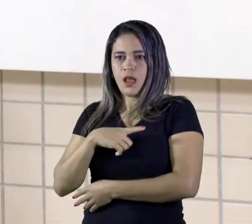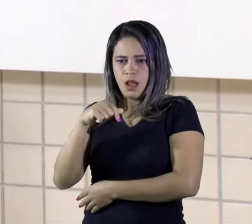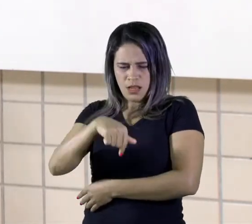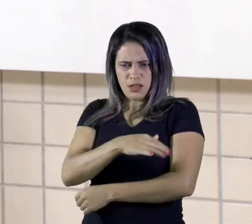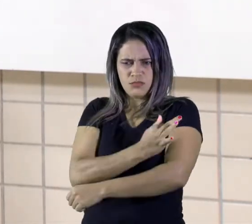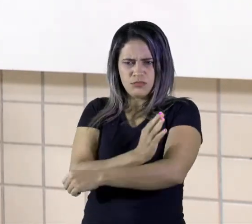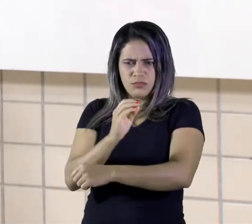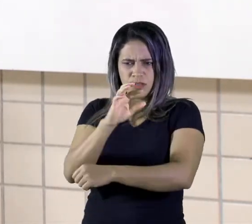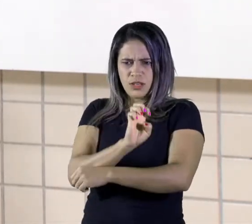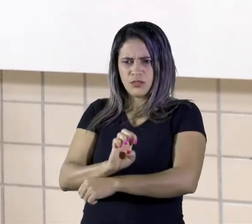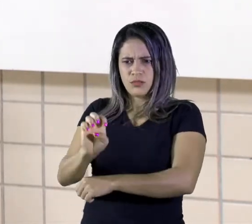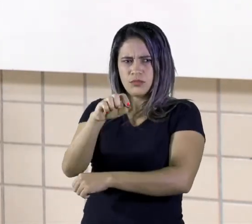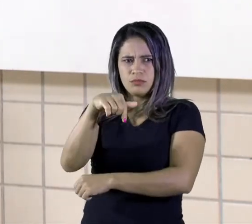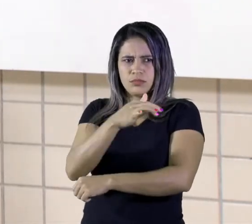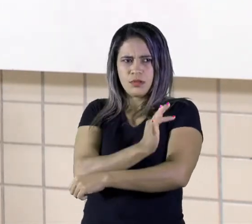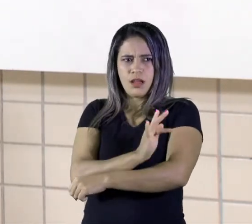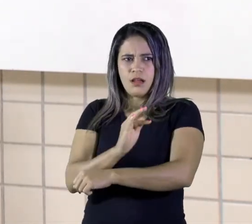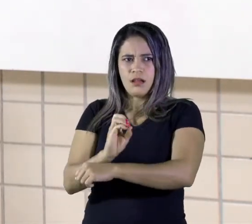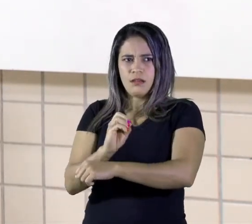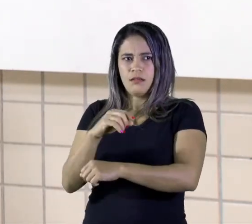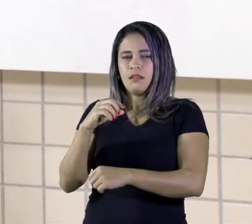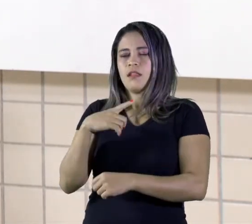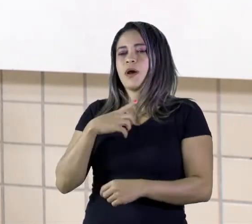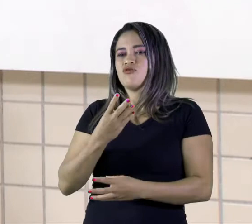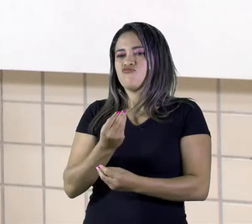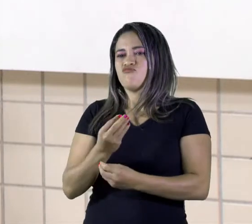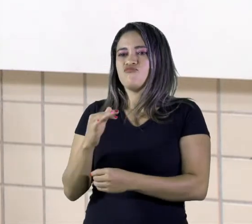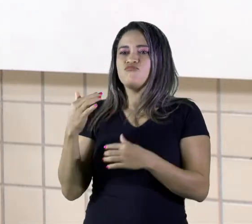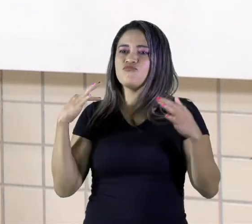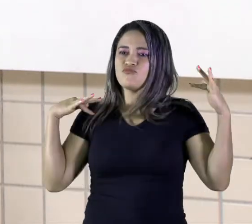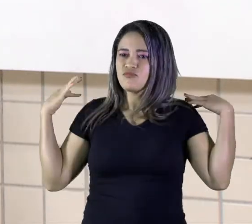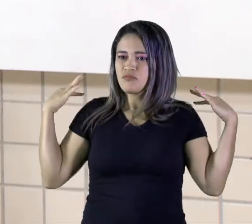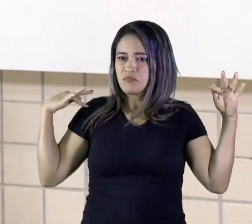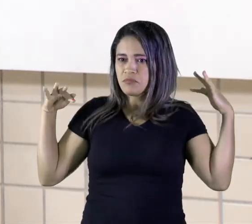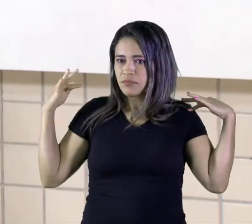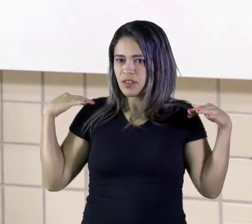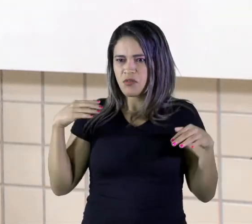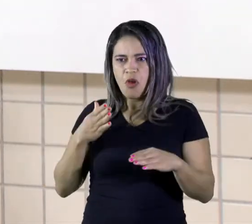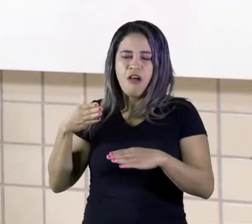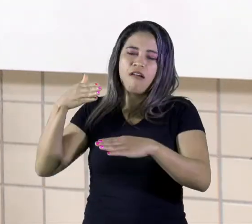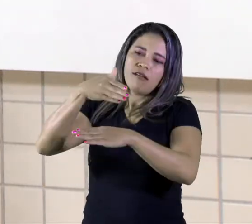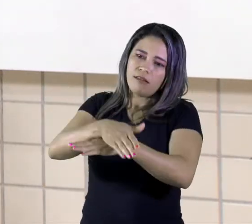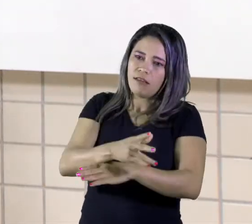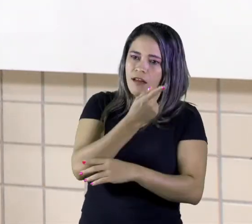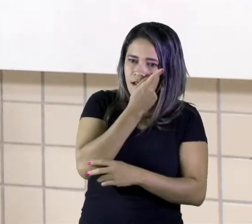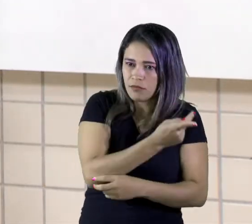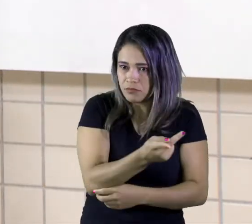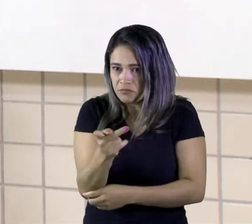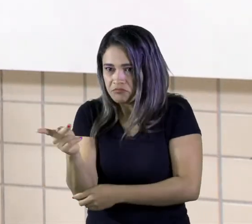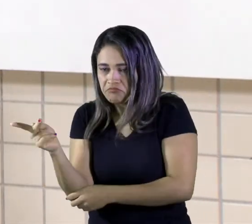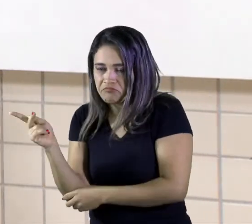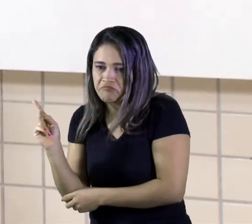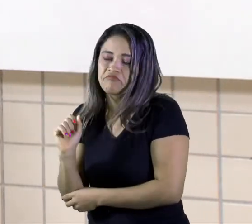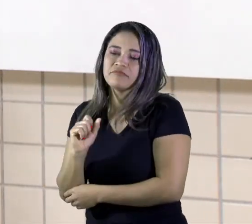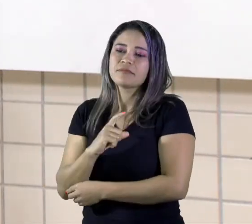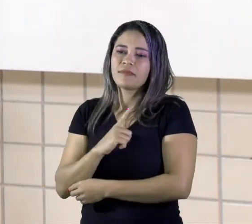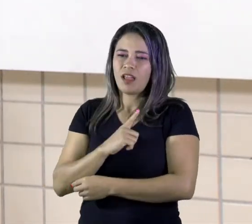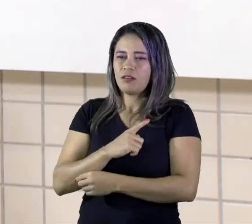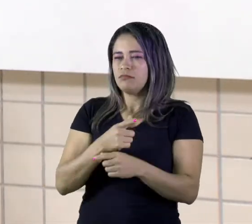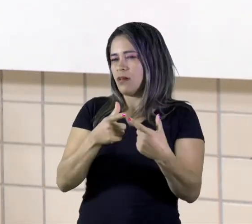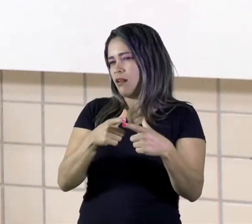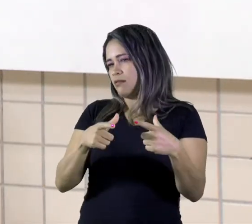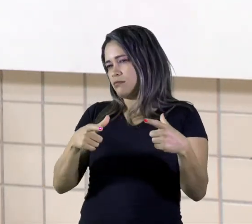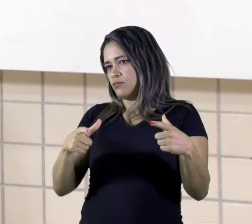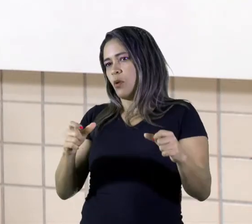ecoturismo, não é? É só você entrar aí, visitar. Nós temos grandes lugares aí para